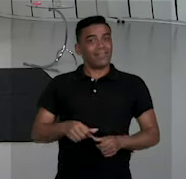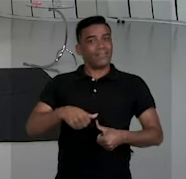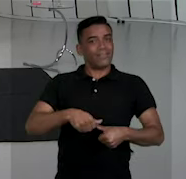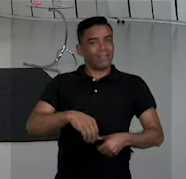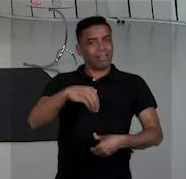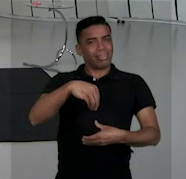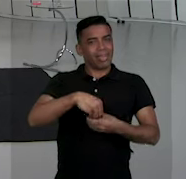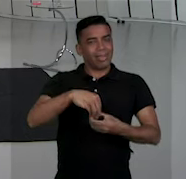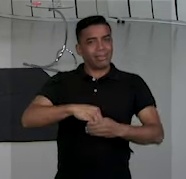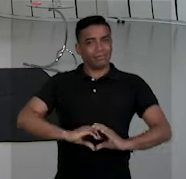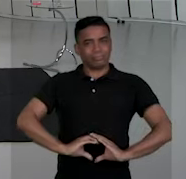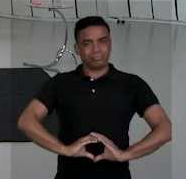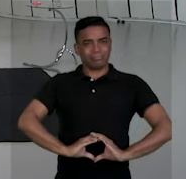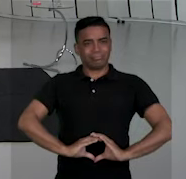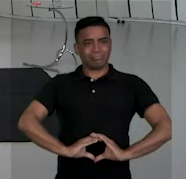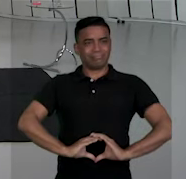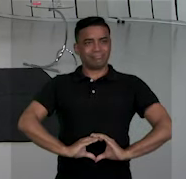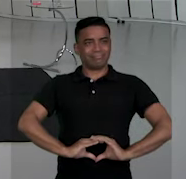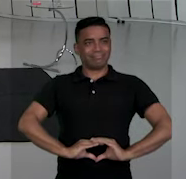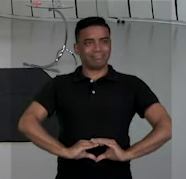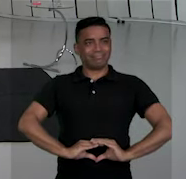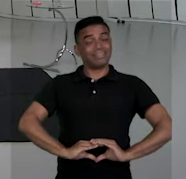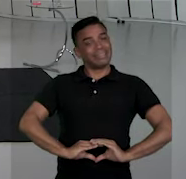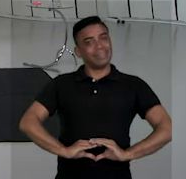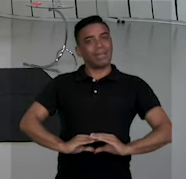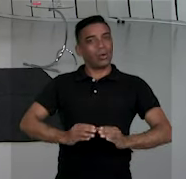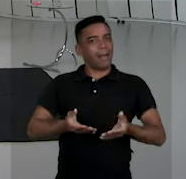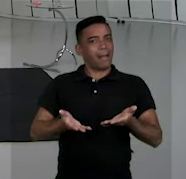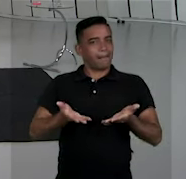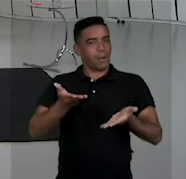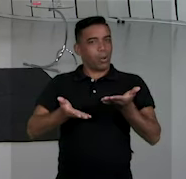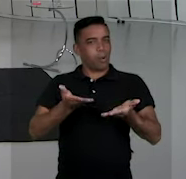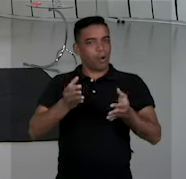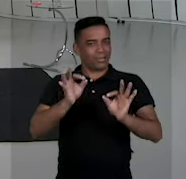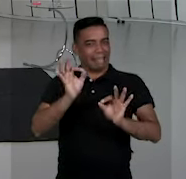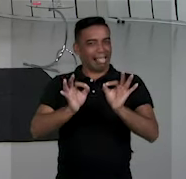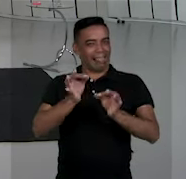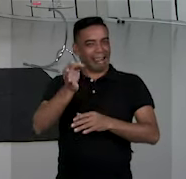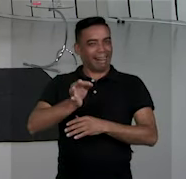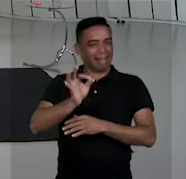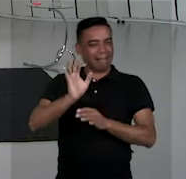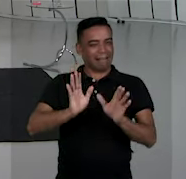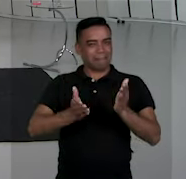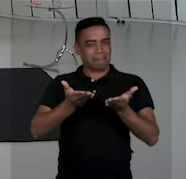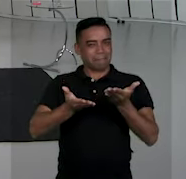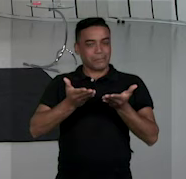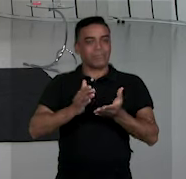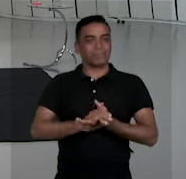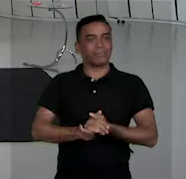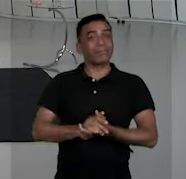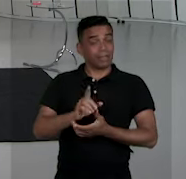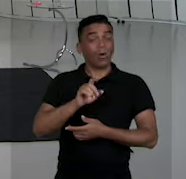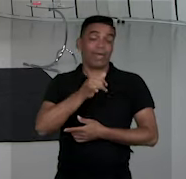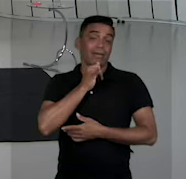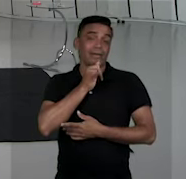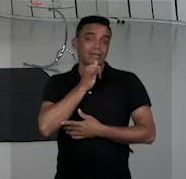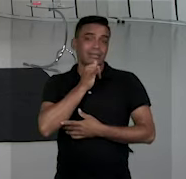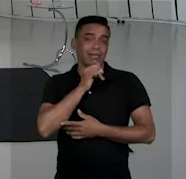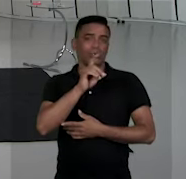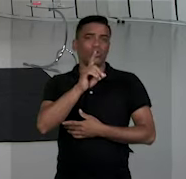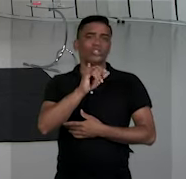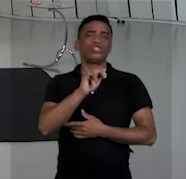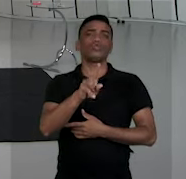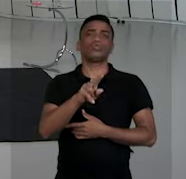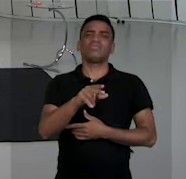dentro, obviamente, aqui as proporções são estão bem um diferentes. pouco alteradas. Mas esse daqui é o DIU. Esse é um exemplo de DIU, tem